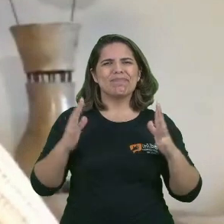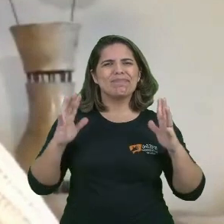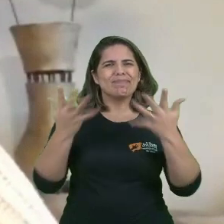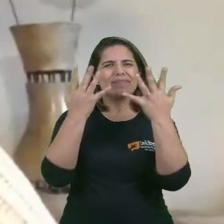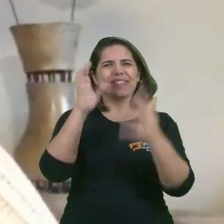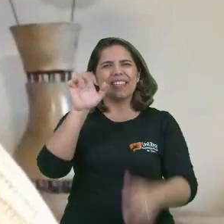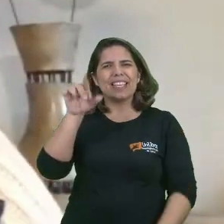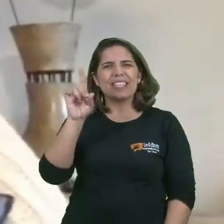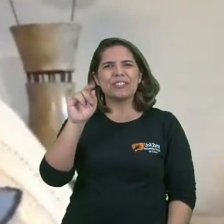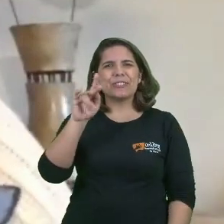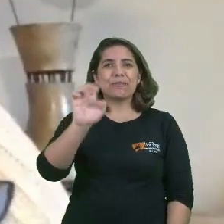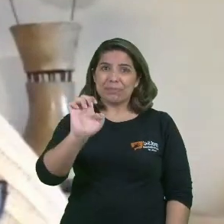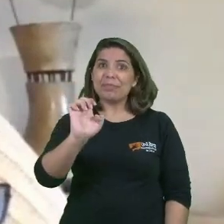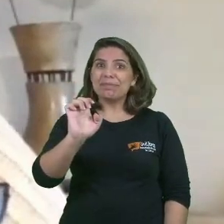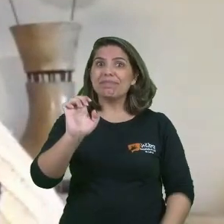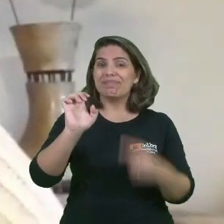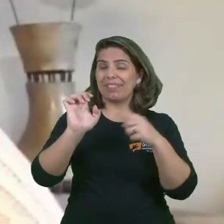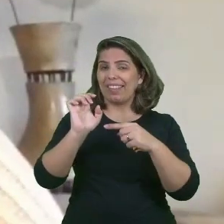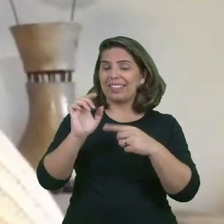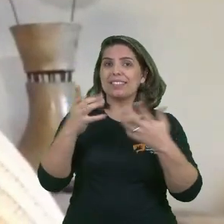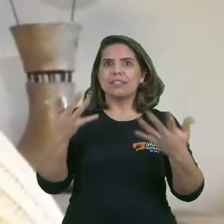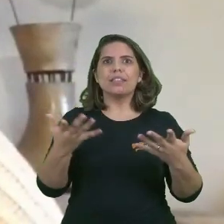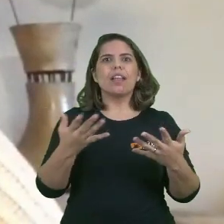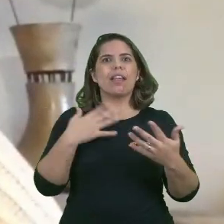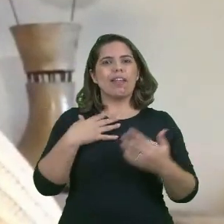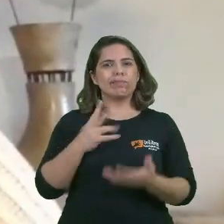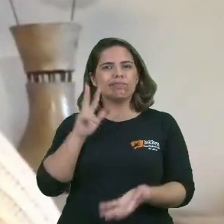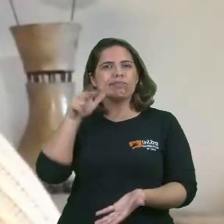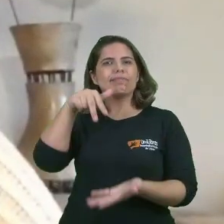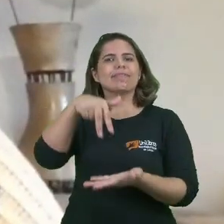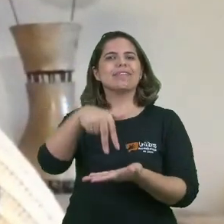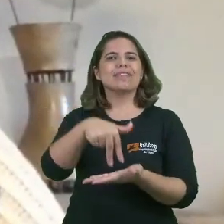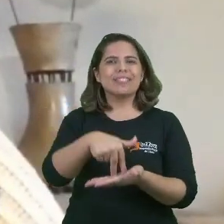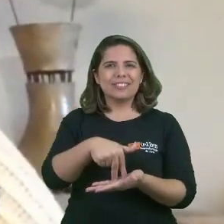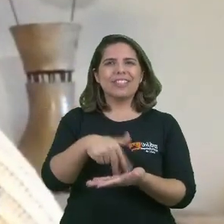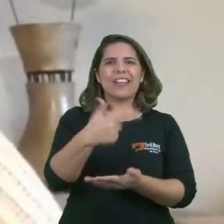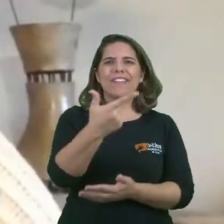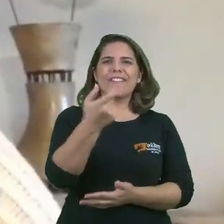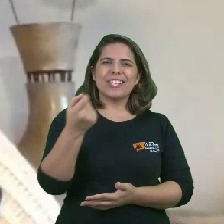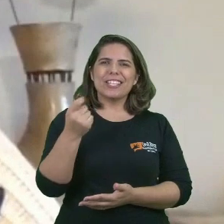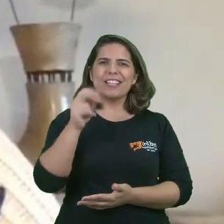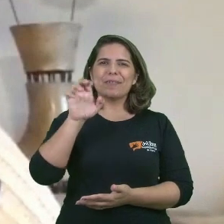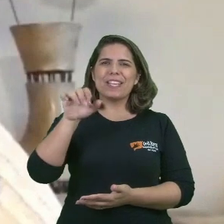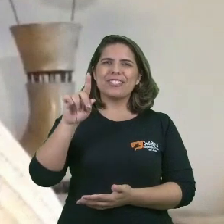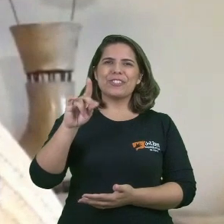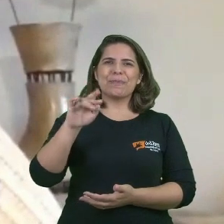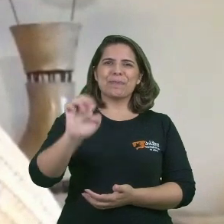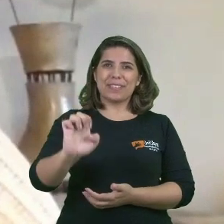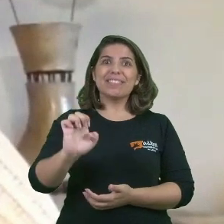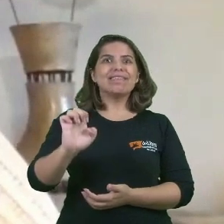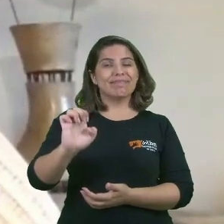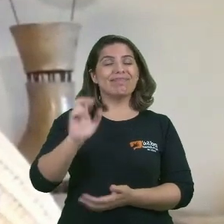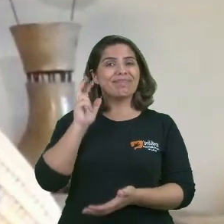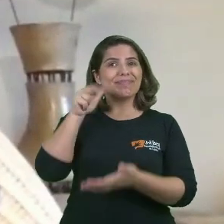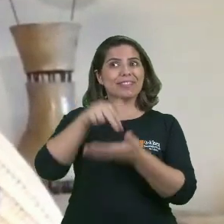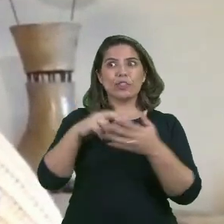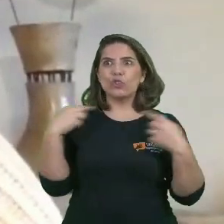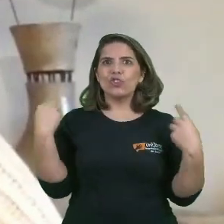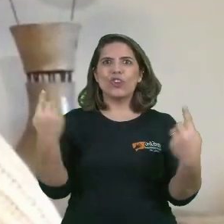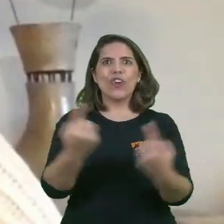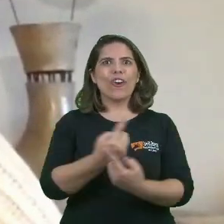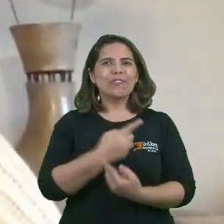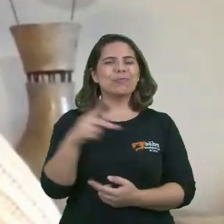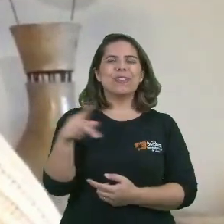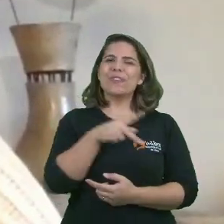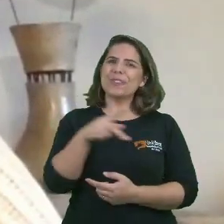do endipe né E nesse endipe tão representativo esse vigésimo in Deep tão representativo para todos